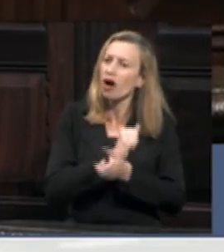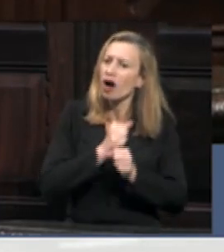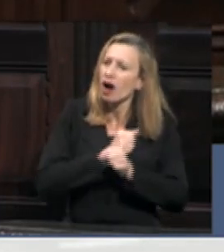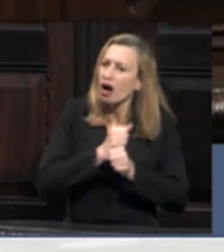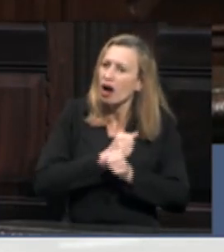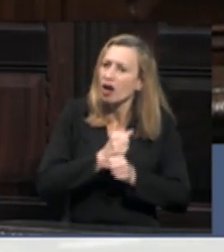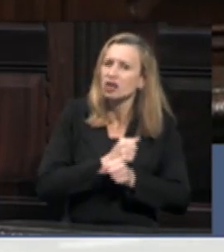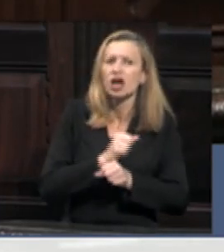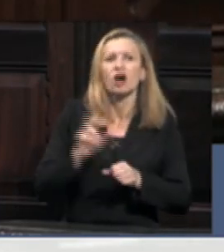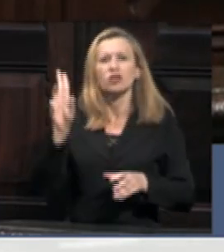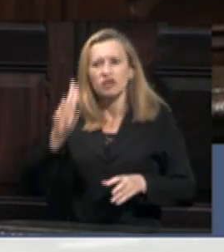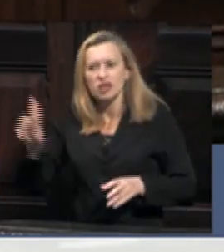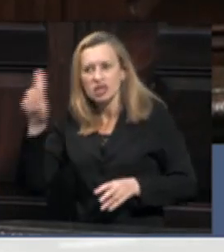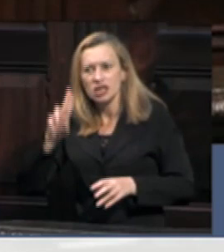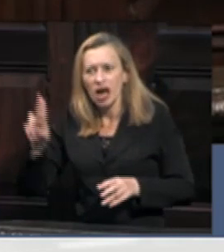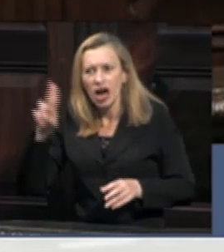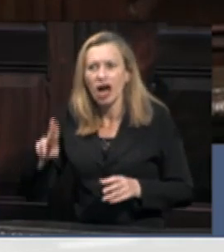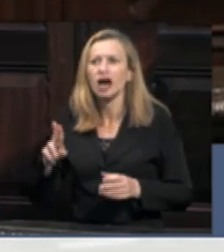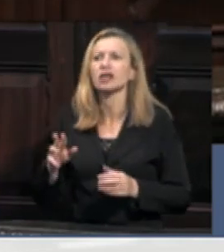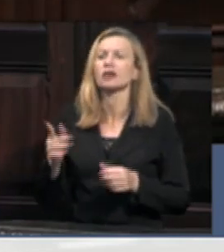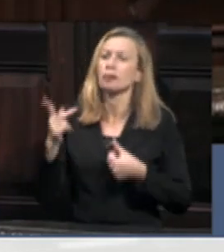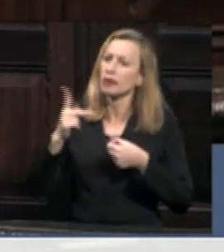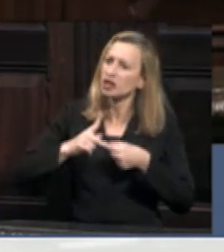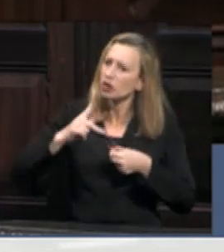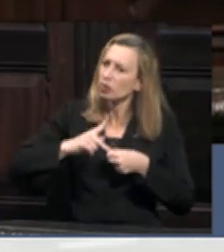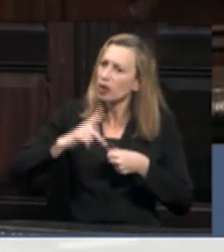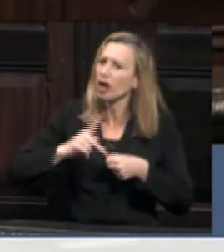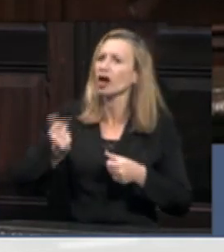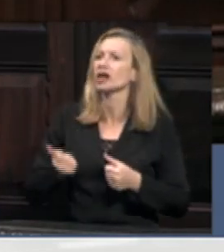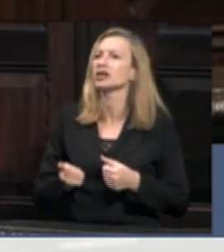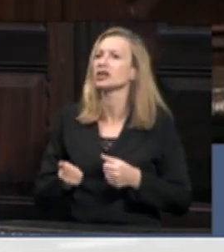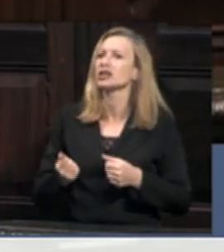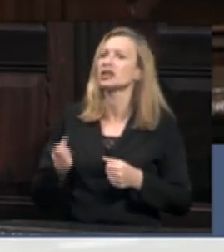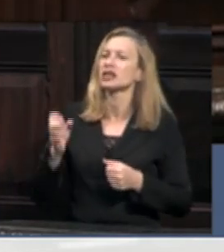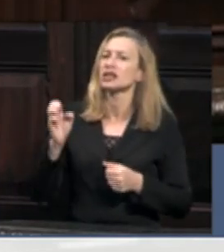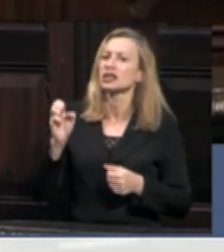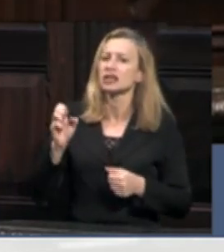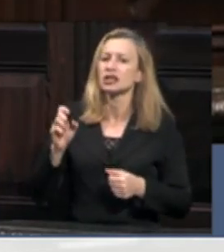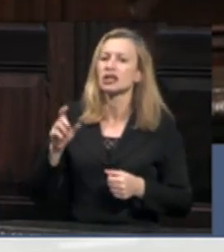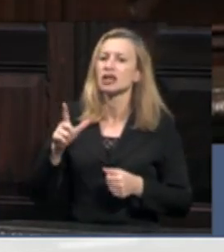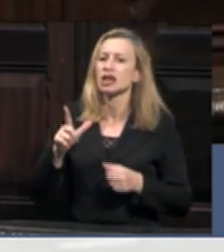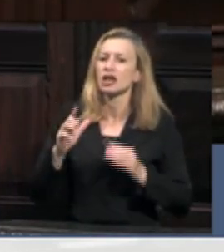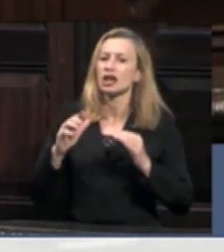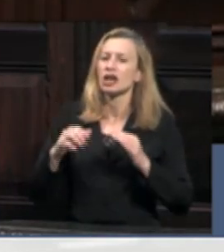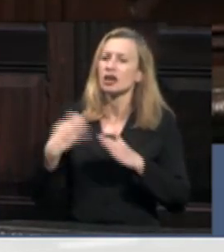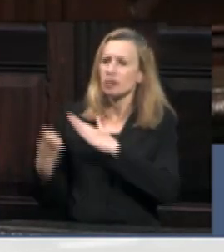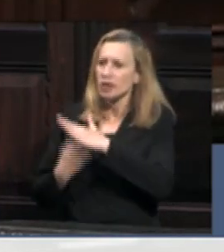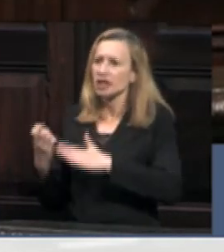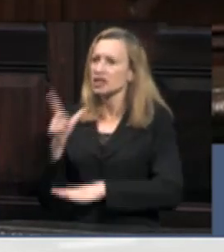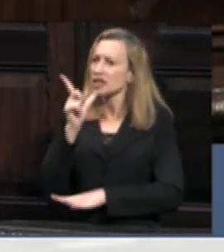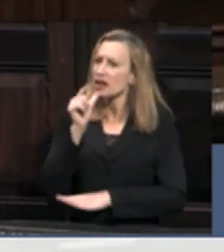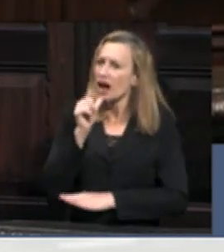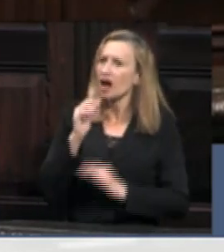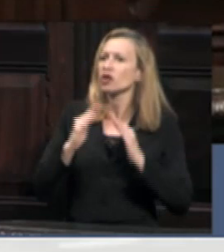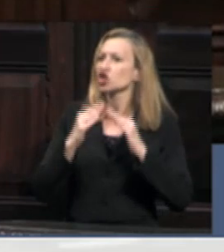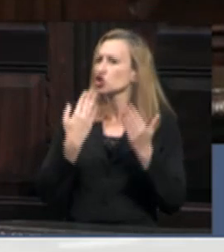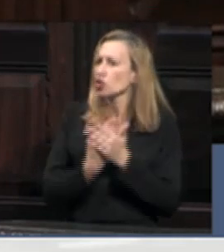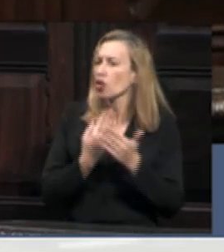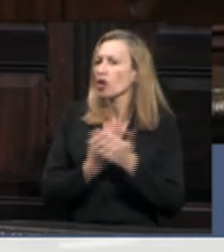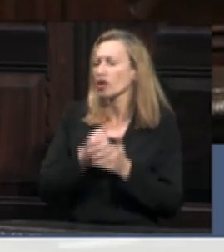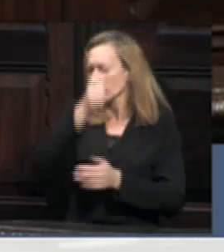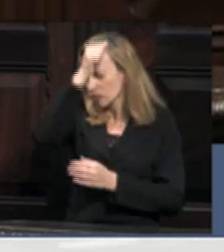estão ameaçadas, a Petrobras está ameaçada, a SEDAI está ameaçada, a escola pública está